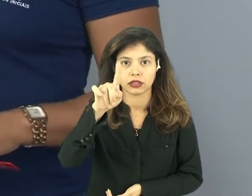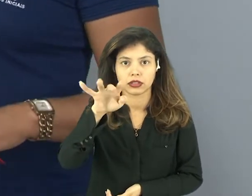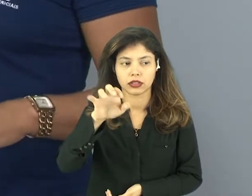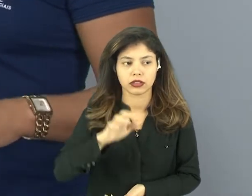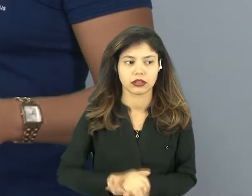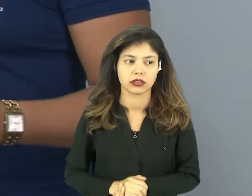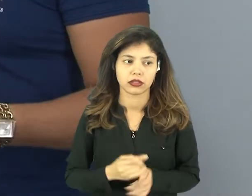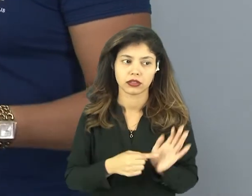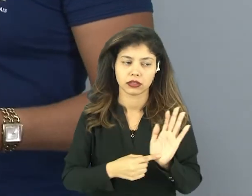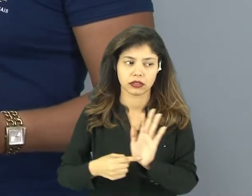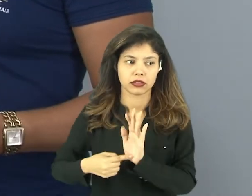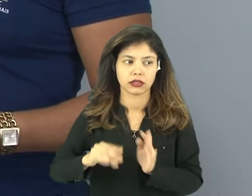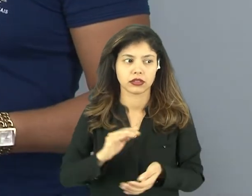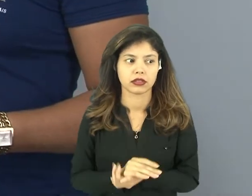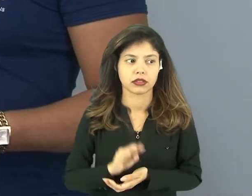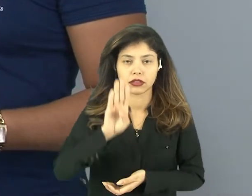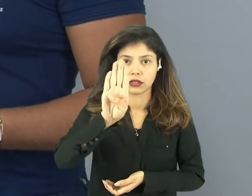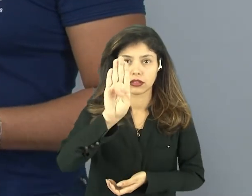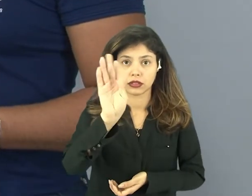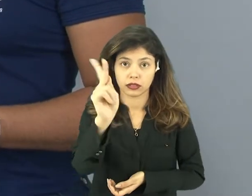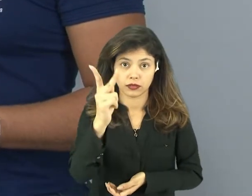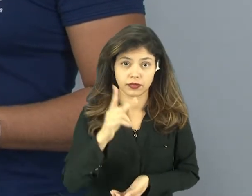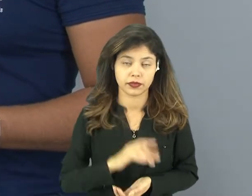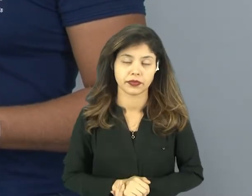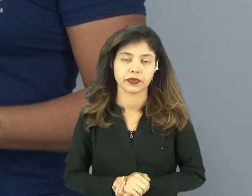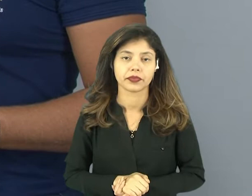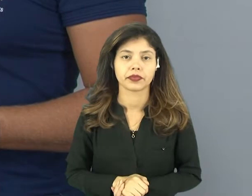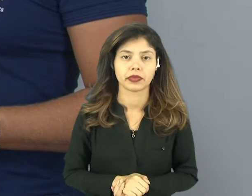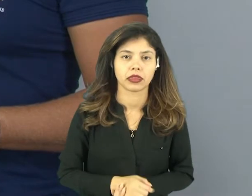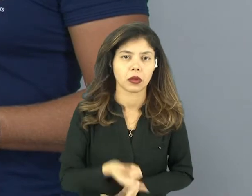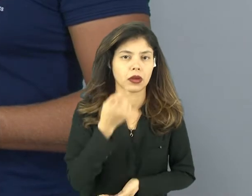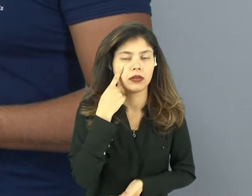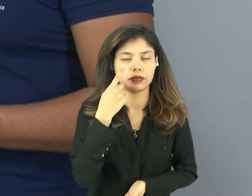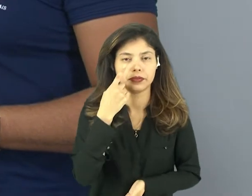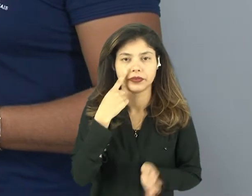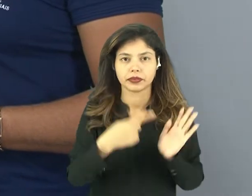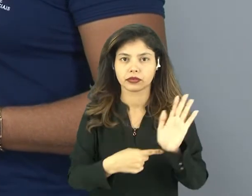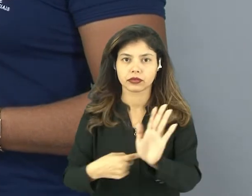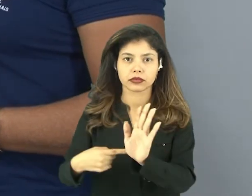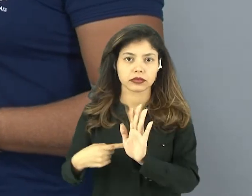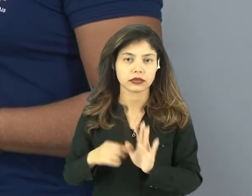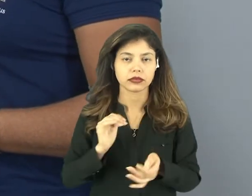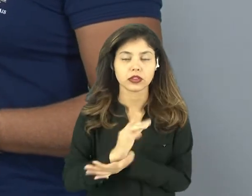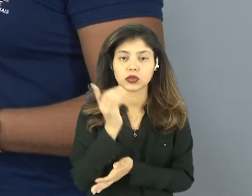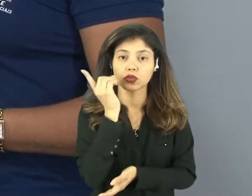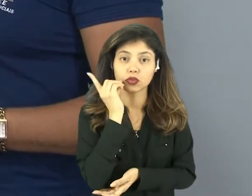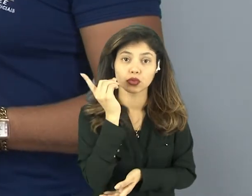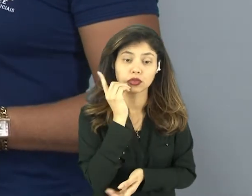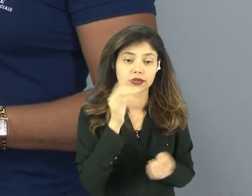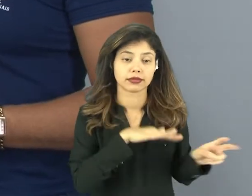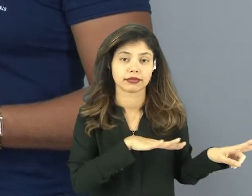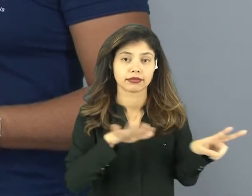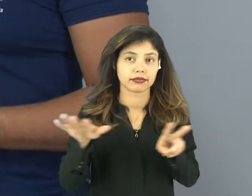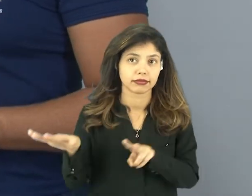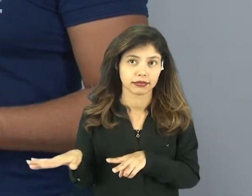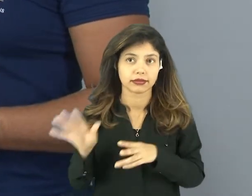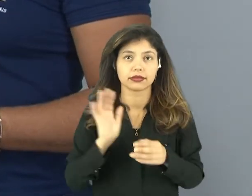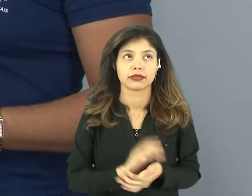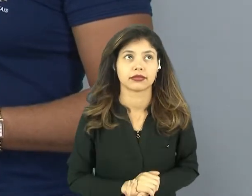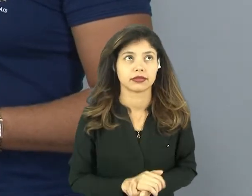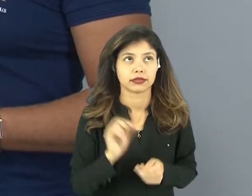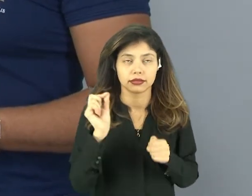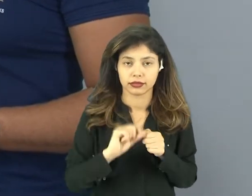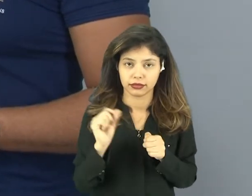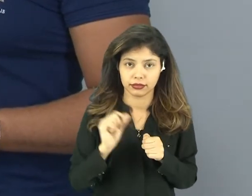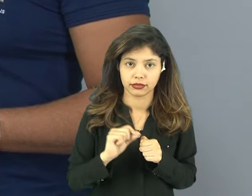Esse gráfico. Vamos observar aqui os dias da semana que foi, né, feito